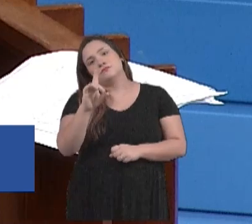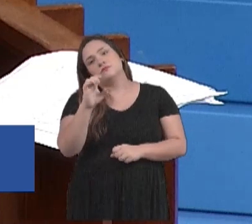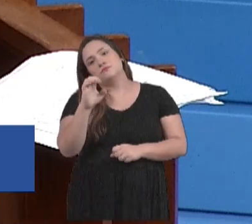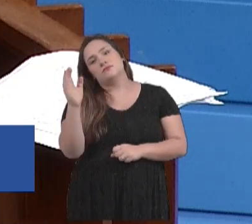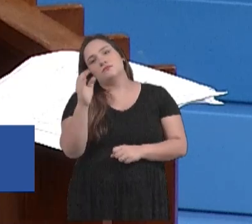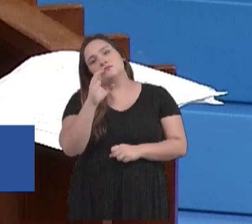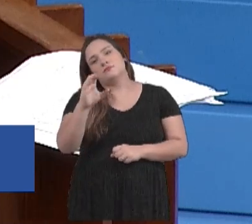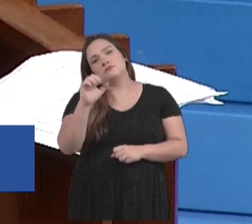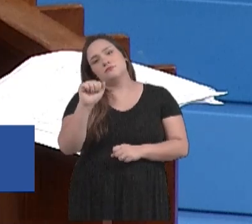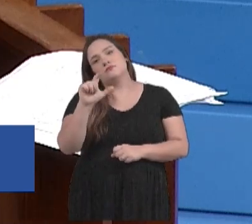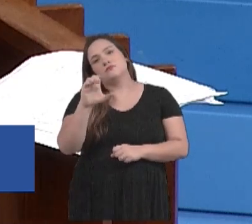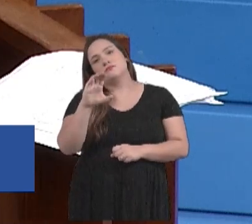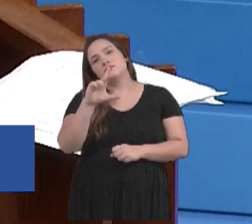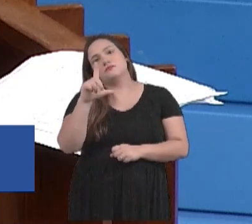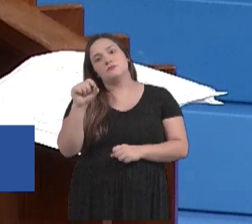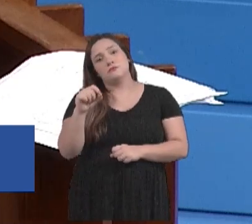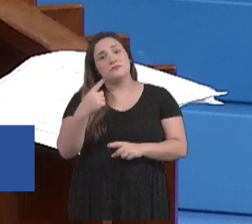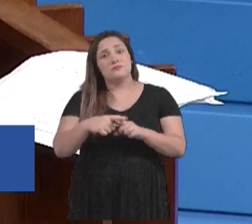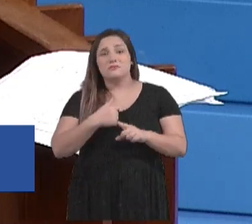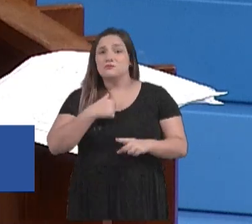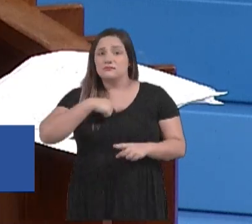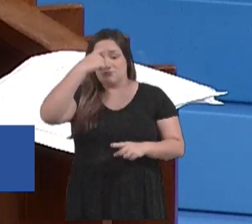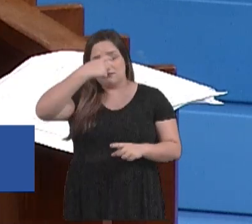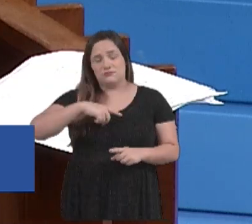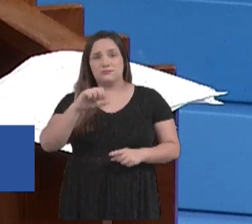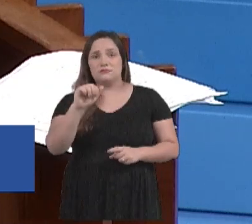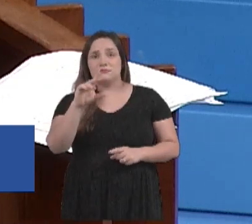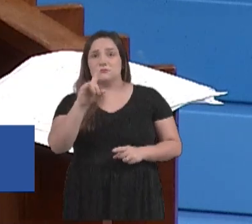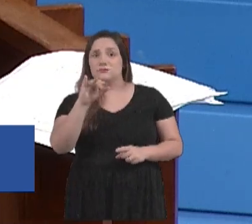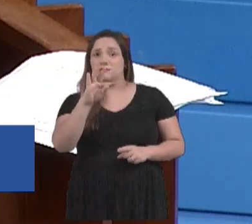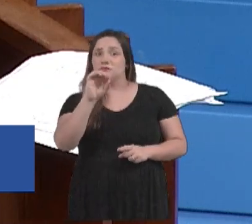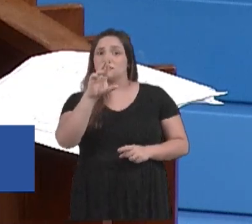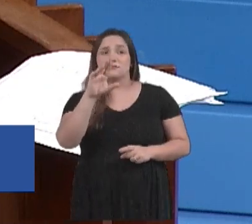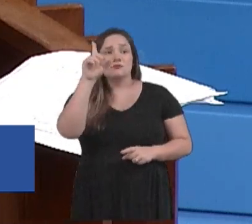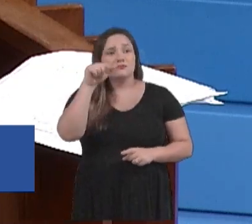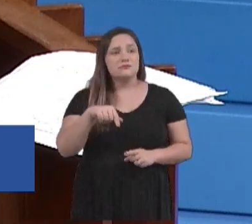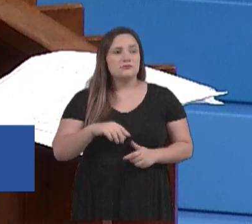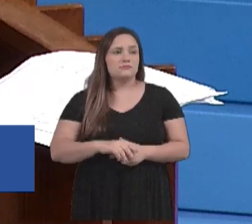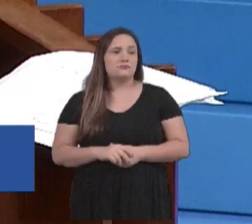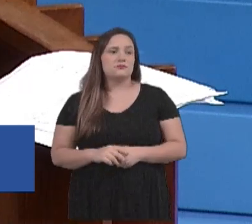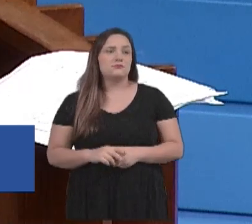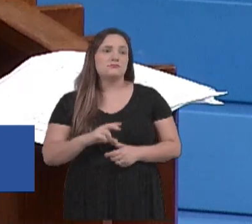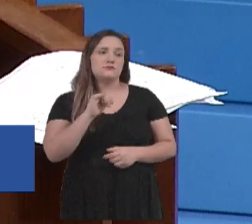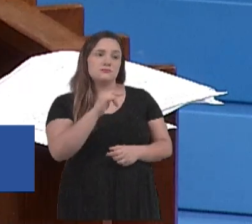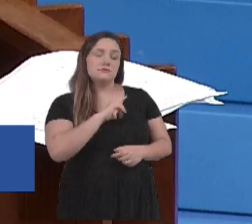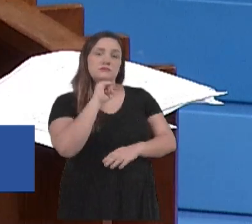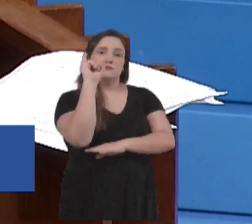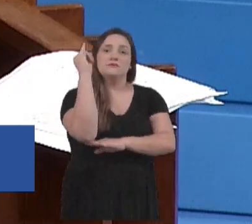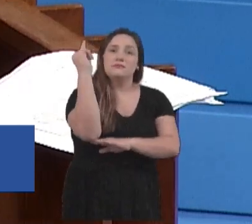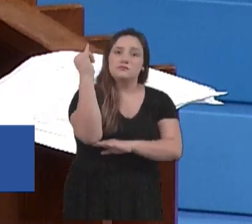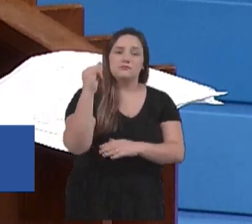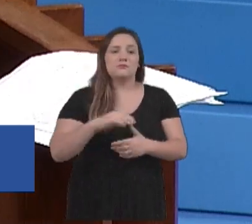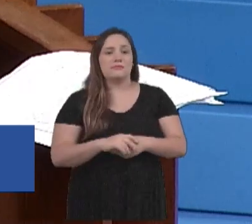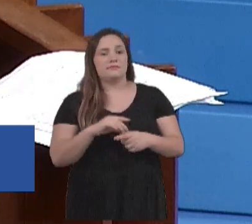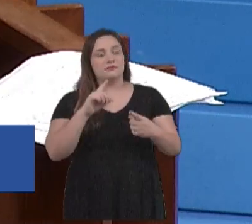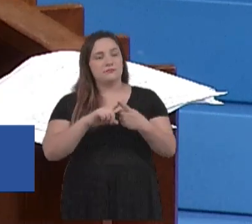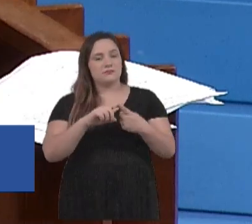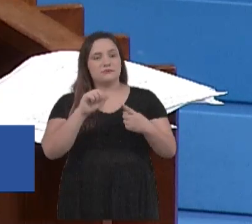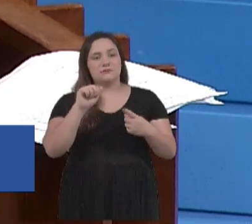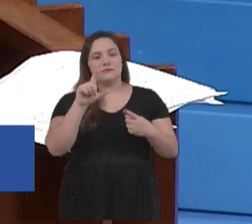o que é base de cálculo, porque eu sou auditor. Base de cálculo é onde incide o imposto,